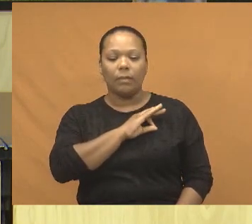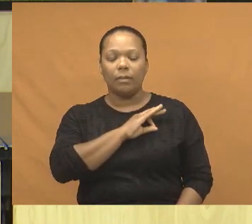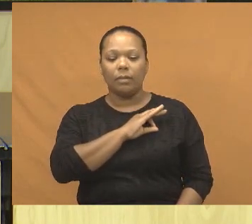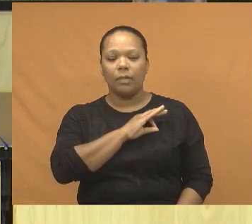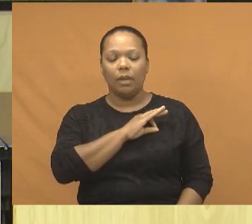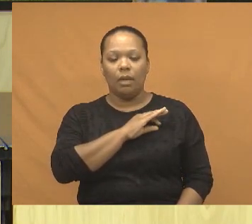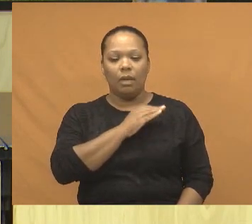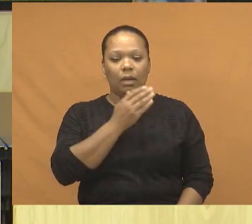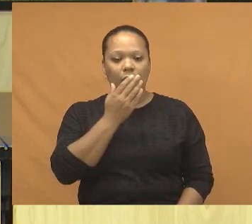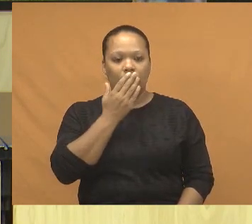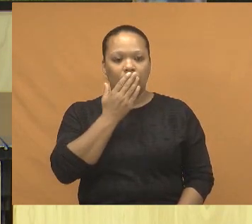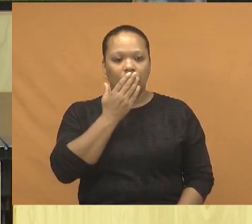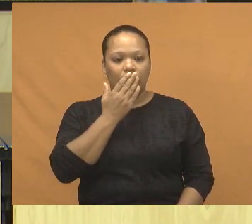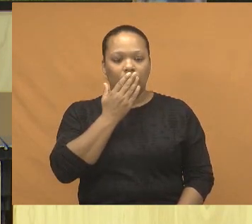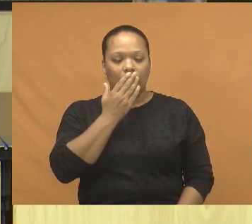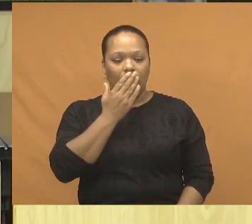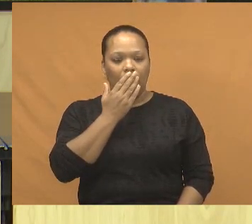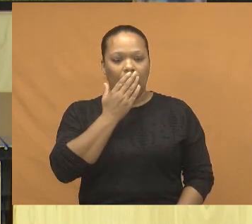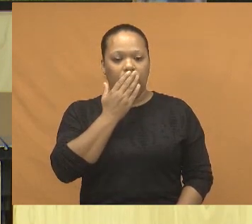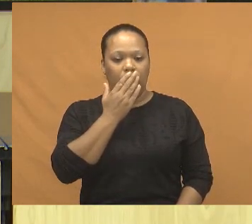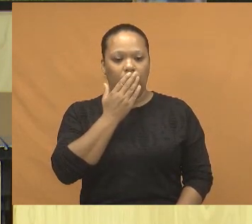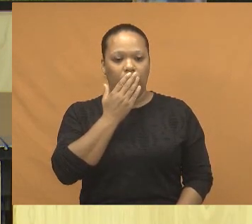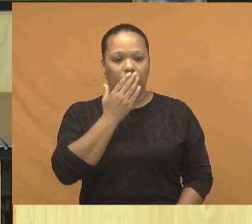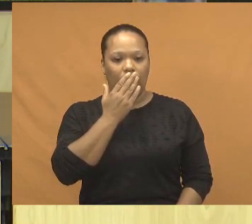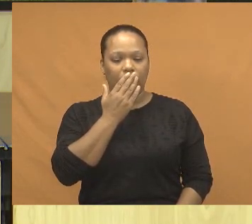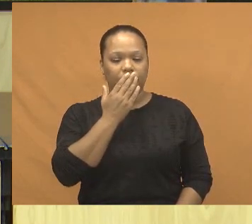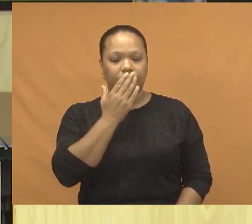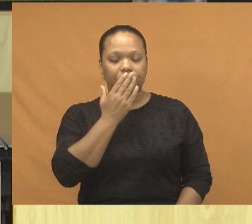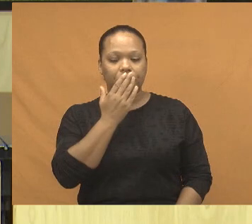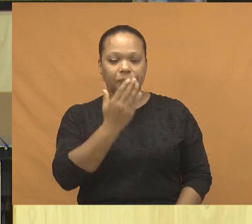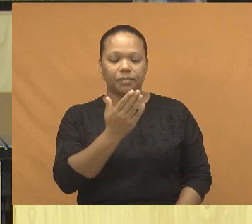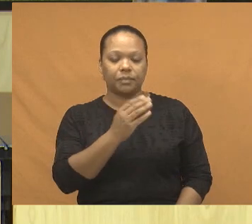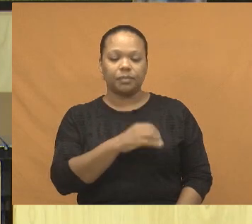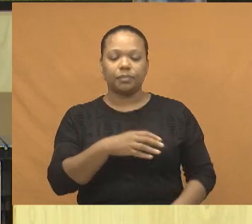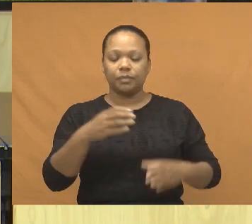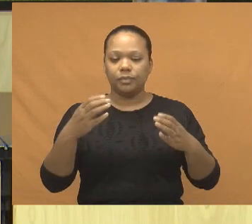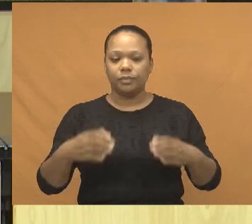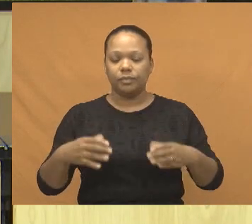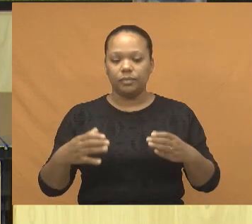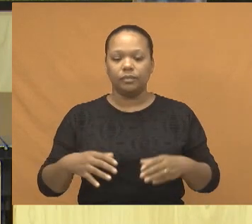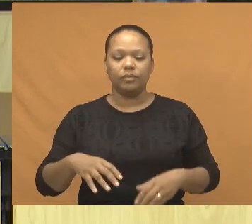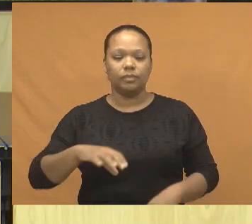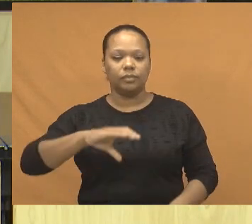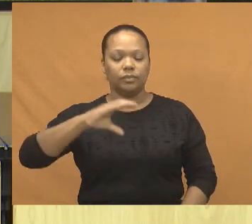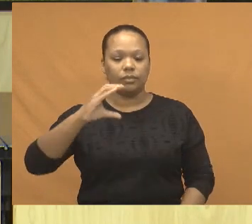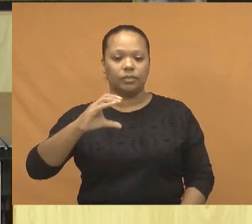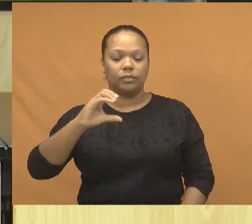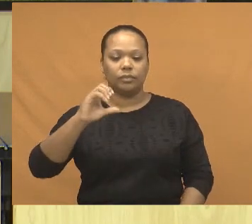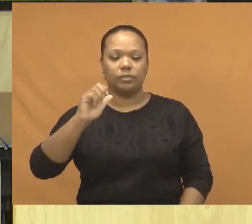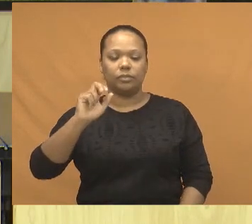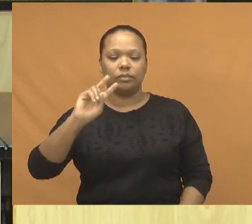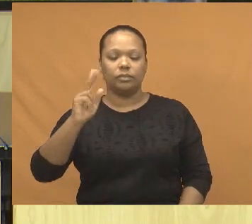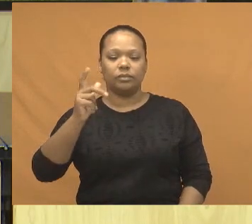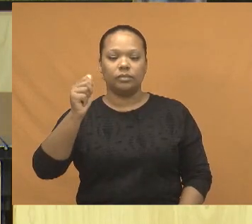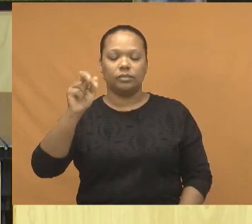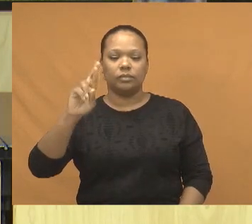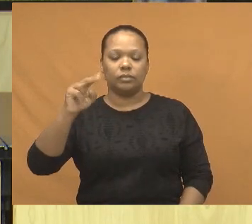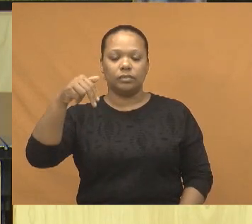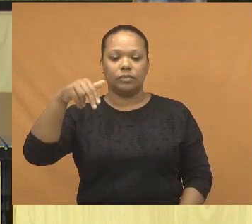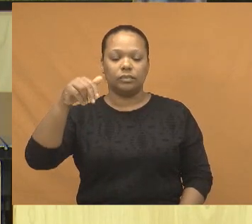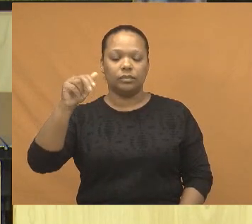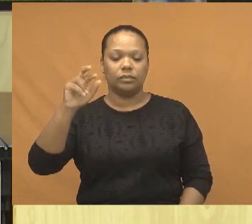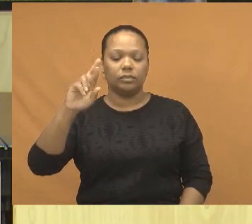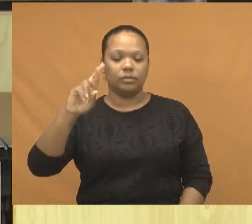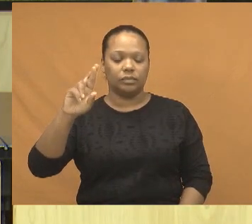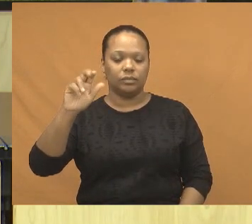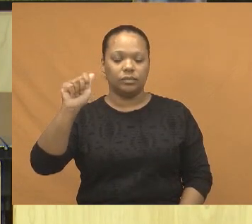do Interior, solicitando a intensificação de rondas ostensivas na região do bairro Chácaras Reunidas e Garapés. Autoria,